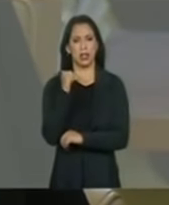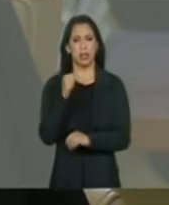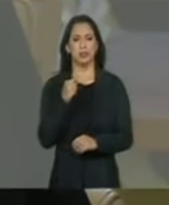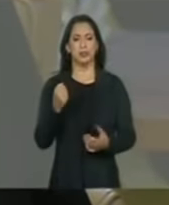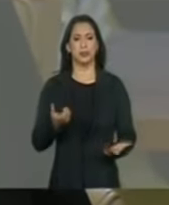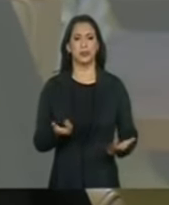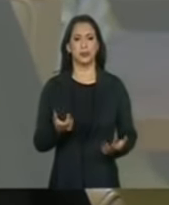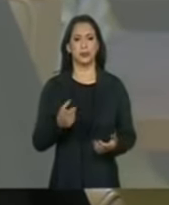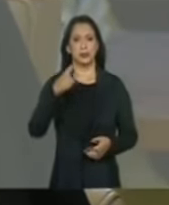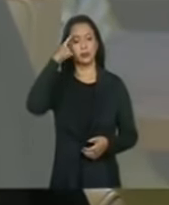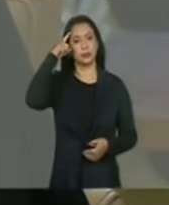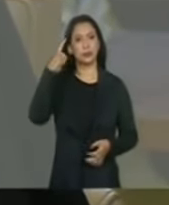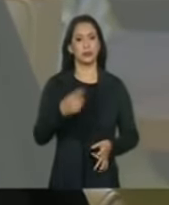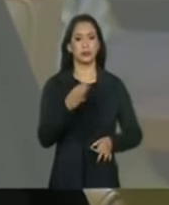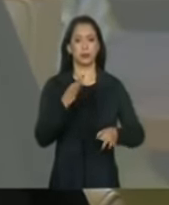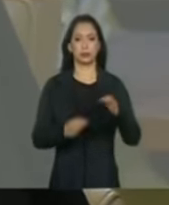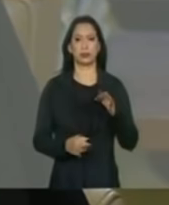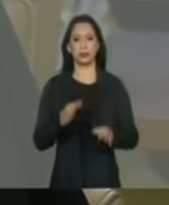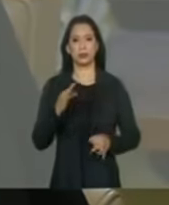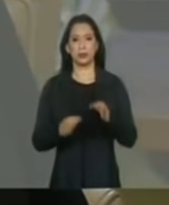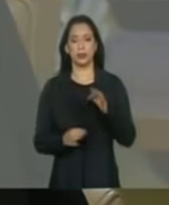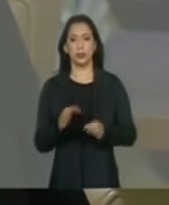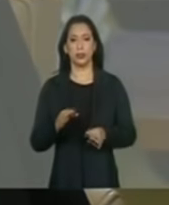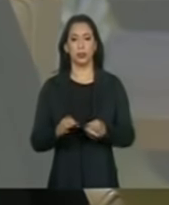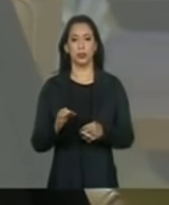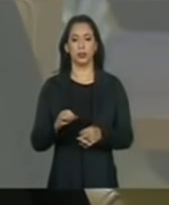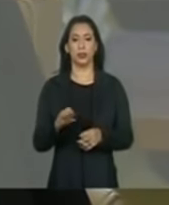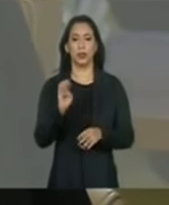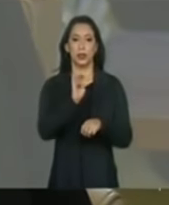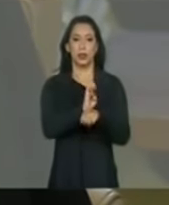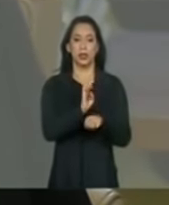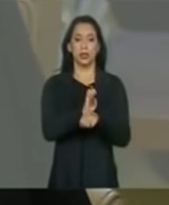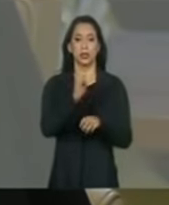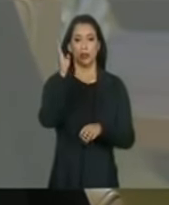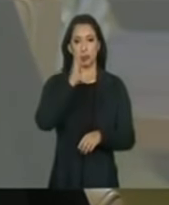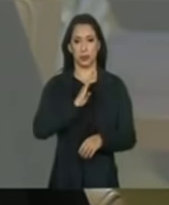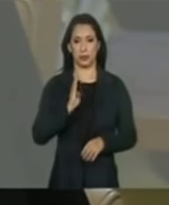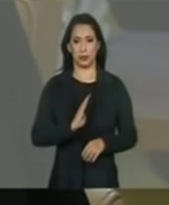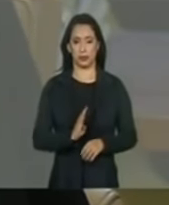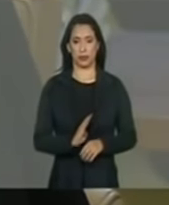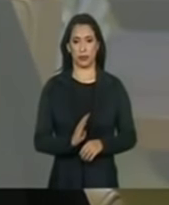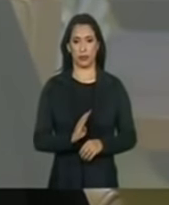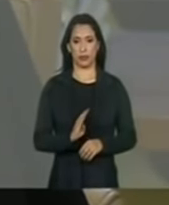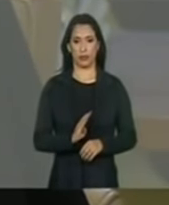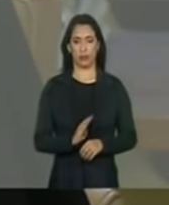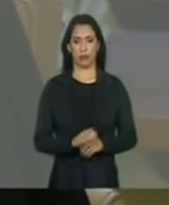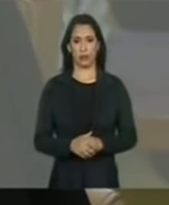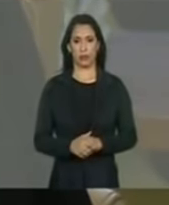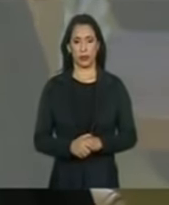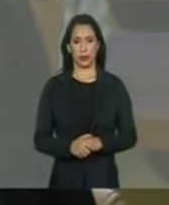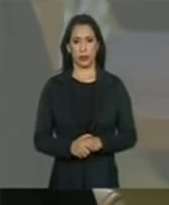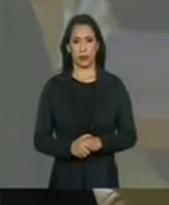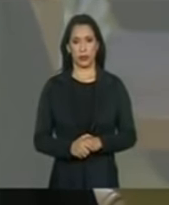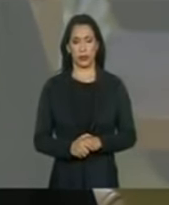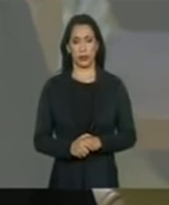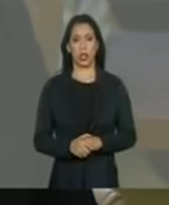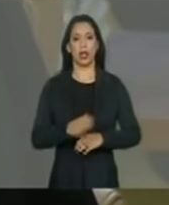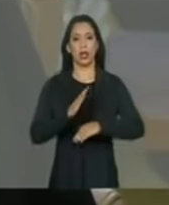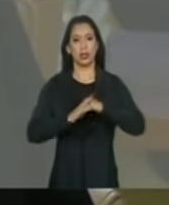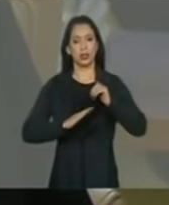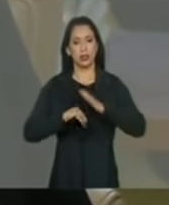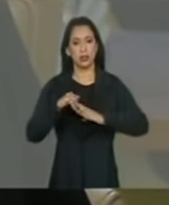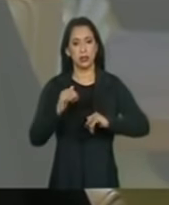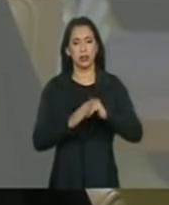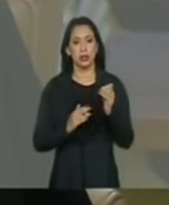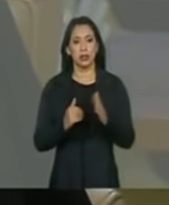jurídico instituído pelo estado brasileiro a grávida a tais práticas delituosas que